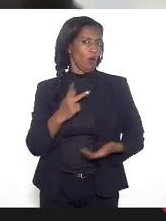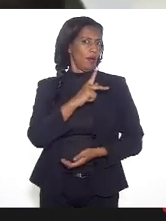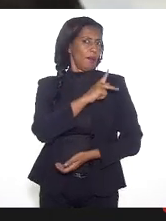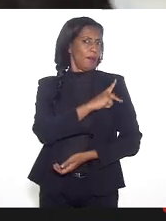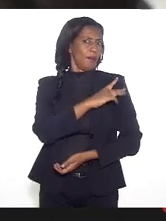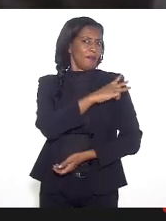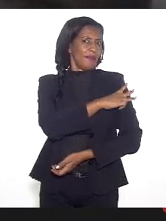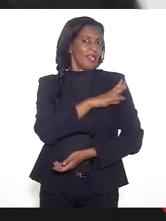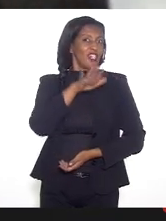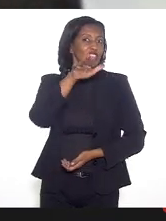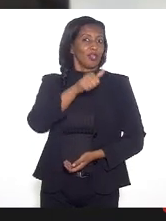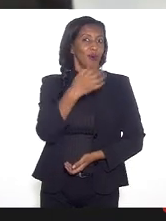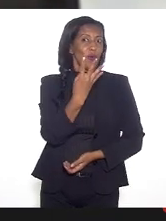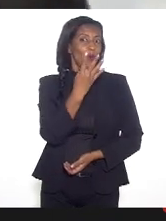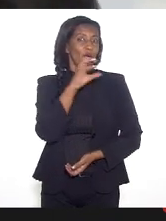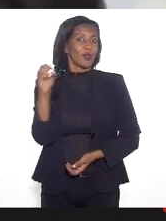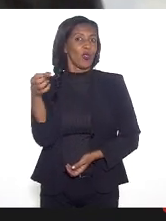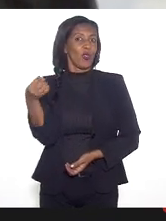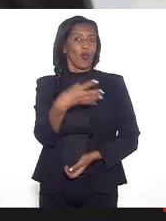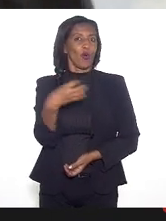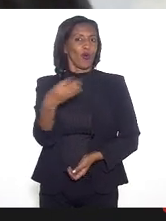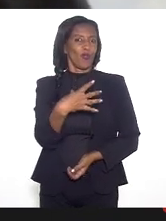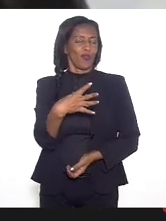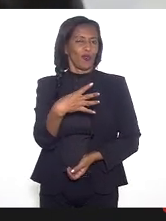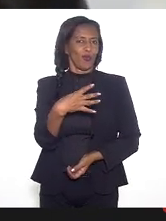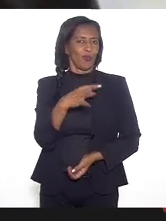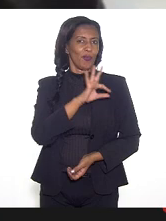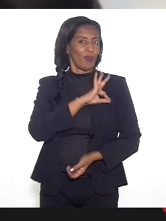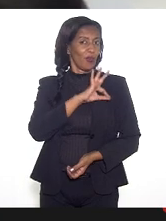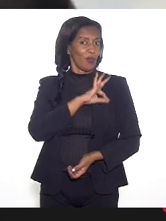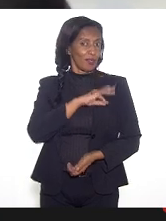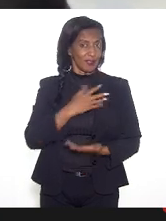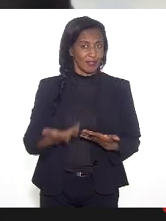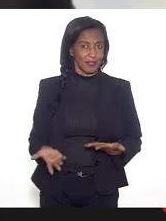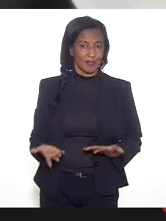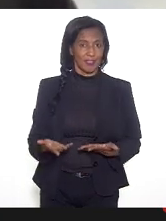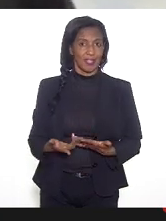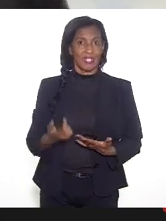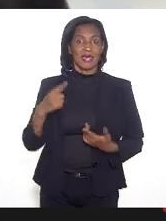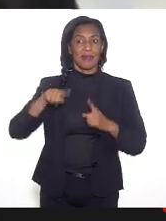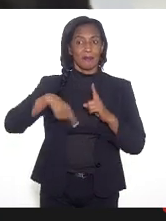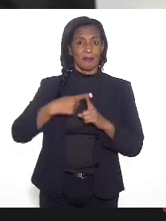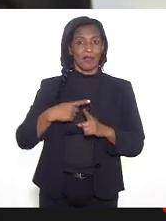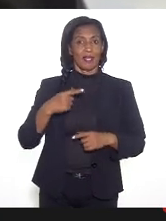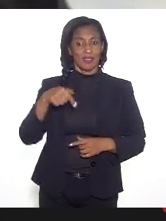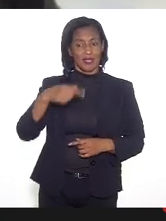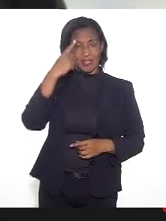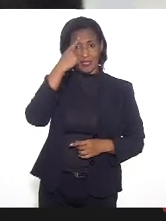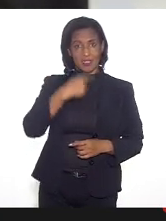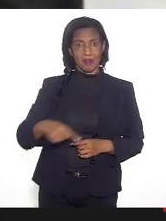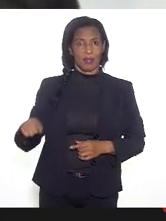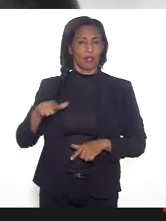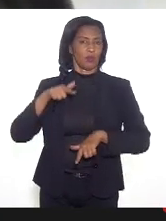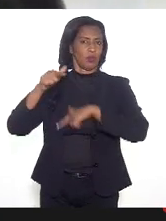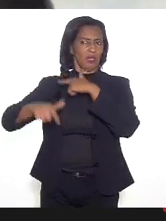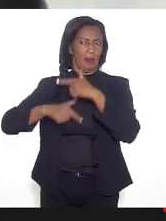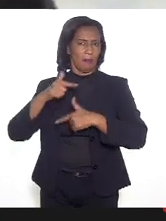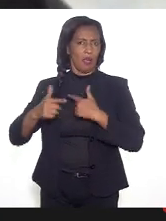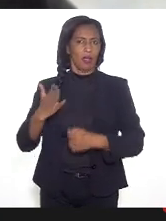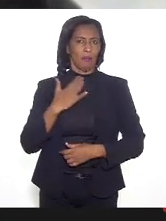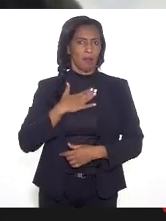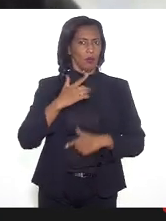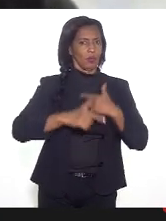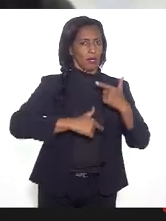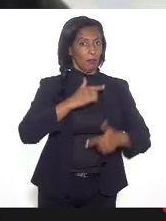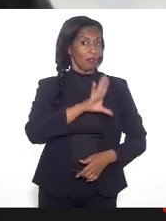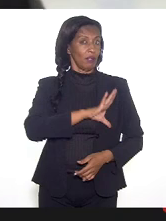chamou 400 novos policiais e, sem esse chamamento dessa semana, fruto do seu trabalho, do meu trabalho e, sobretudo,